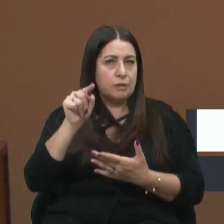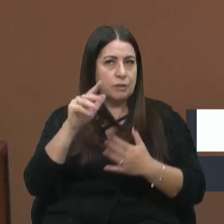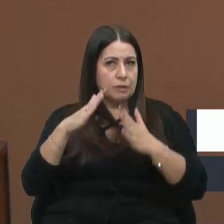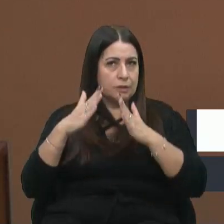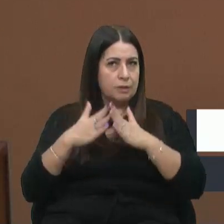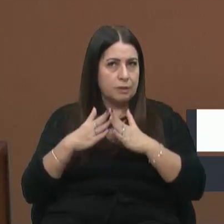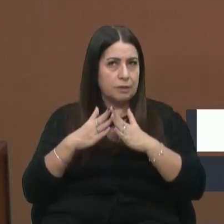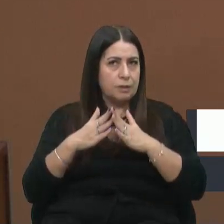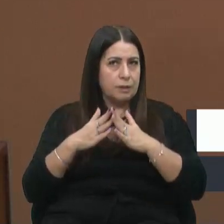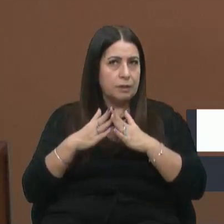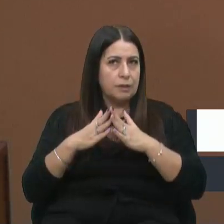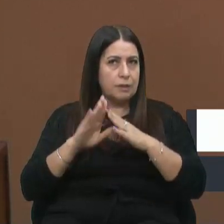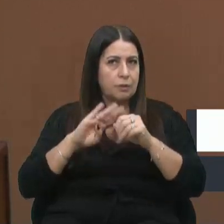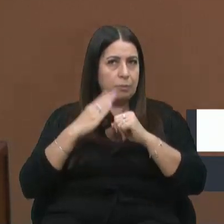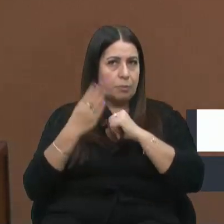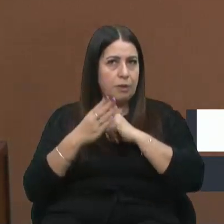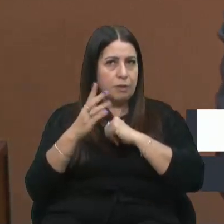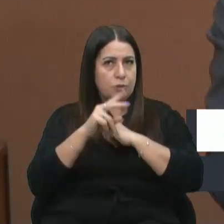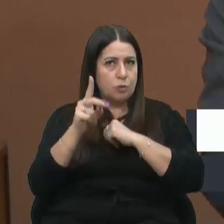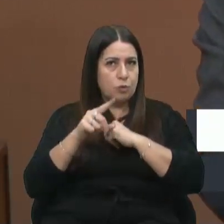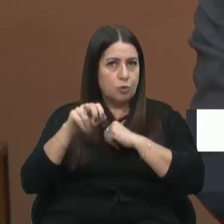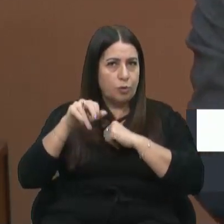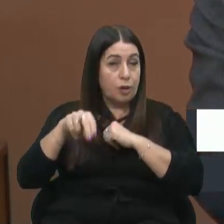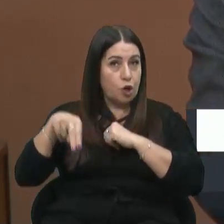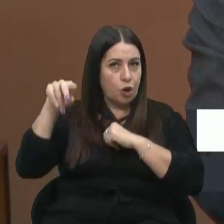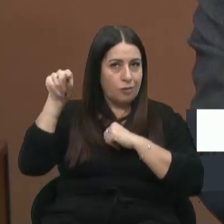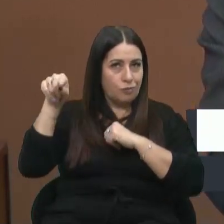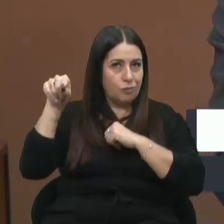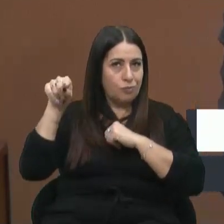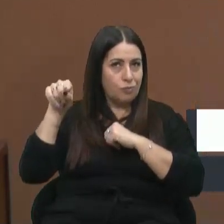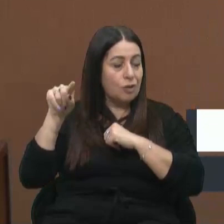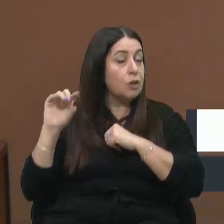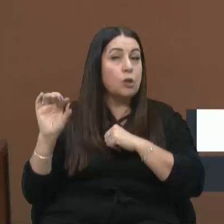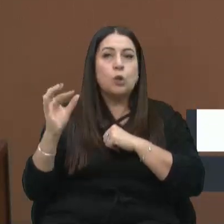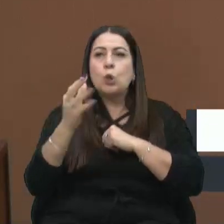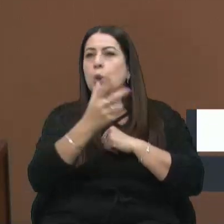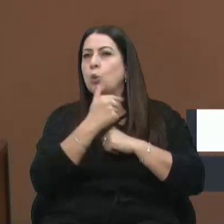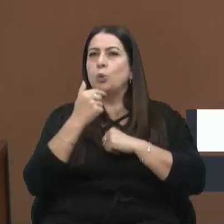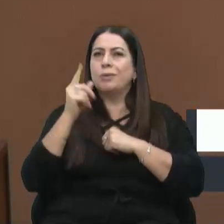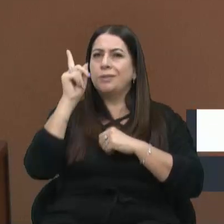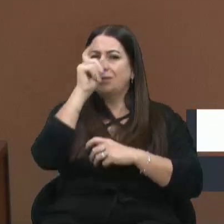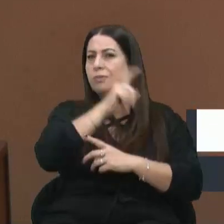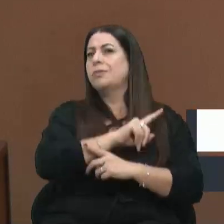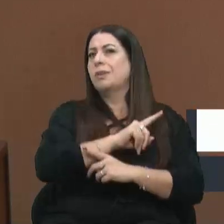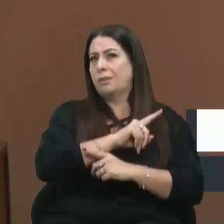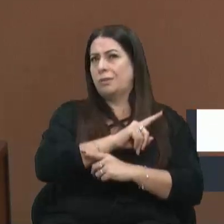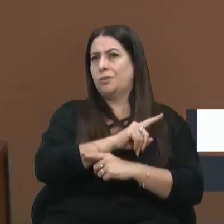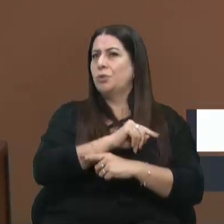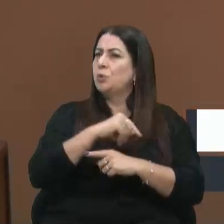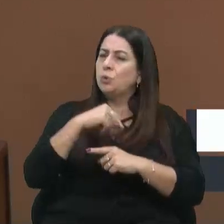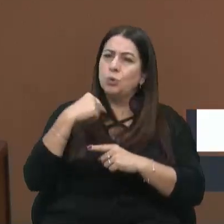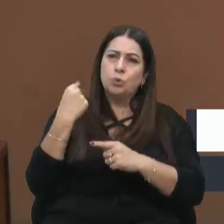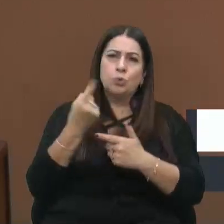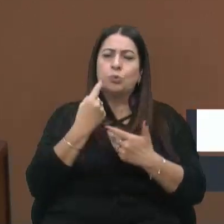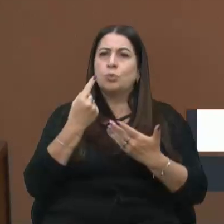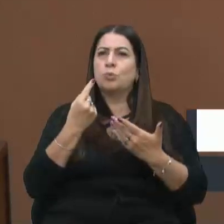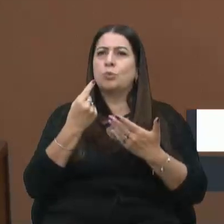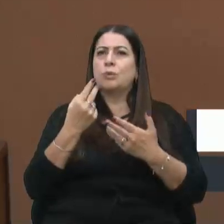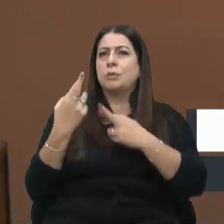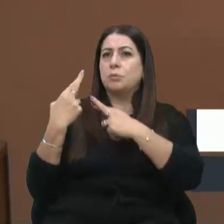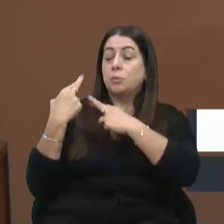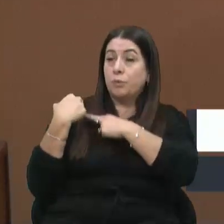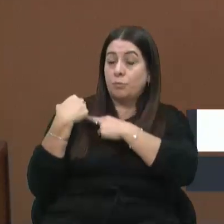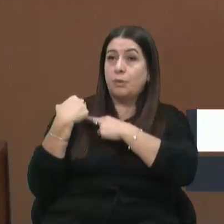morador da zona norte se com toda essa dificuldade Com todas essas